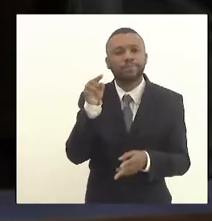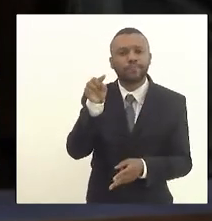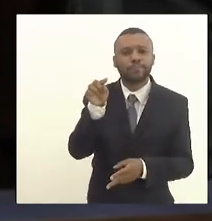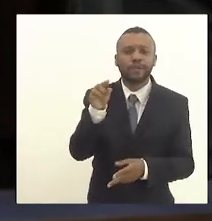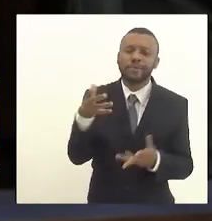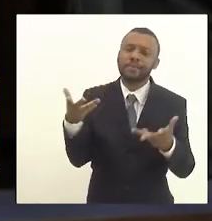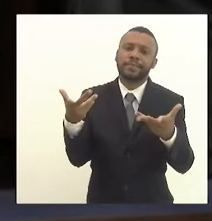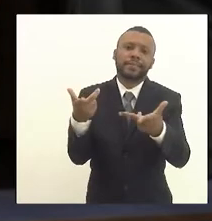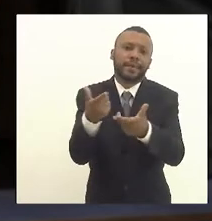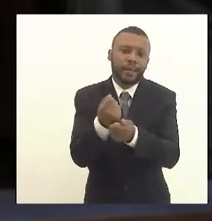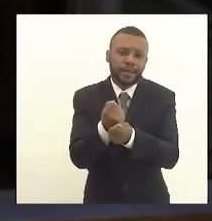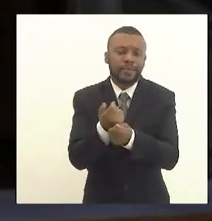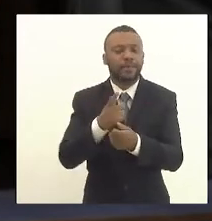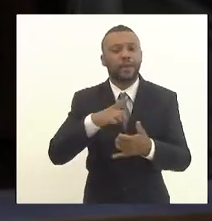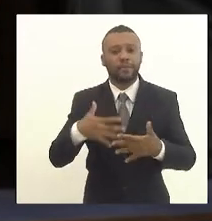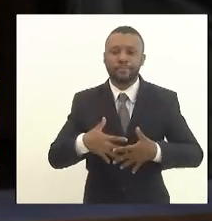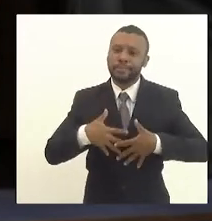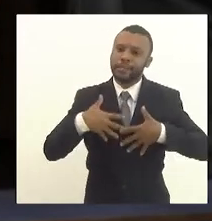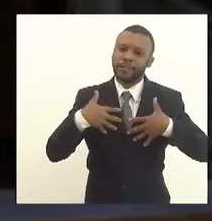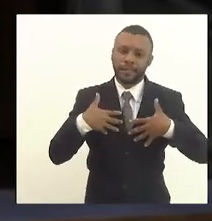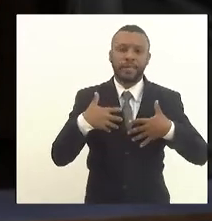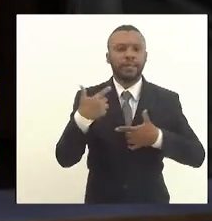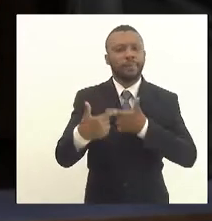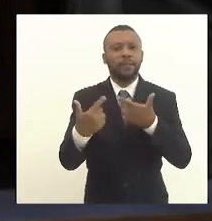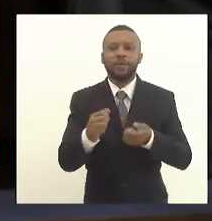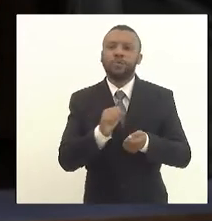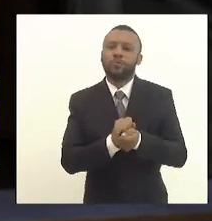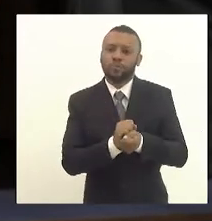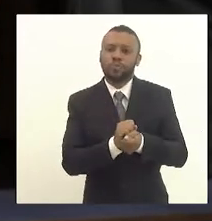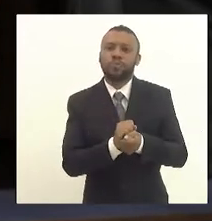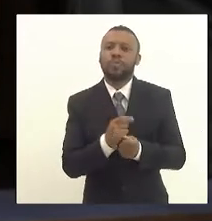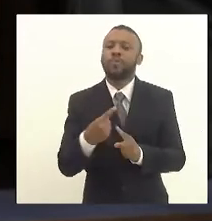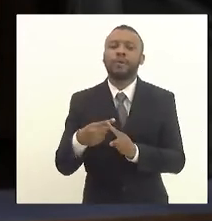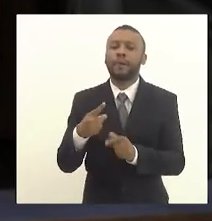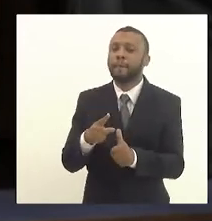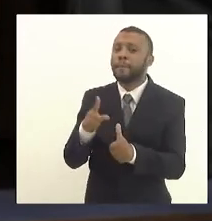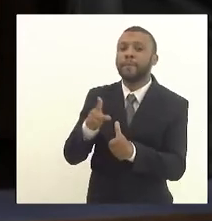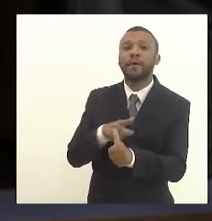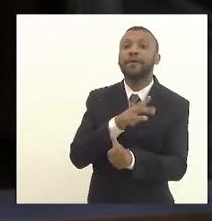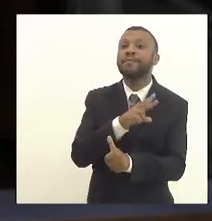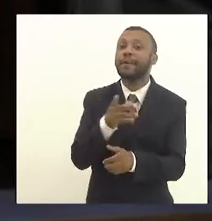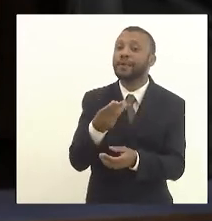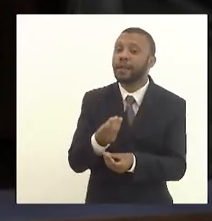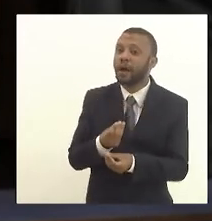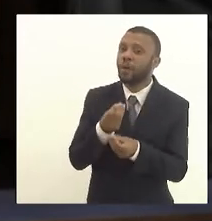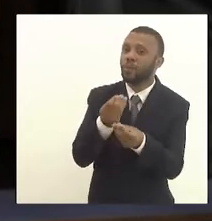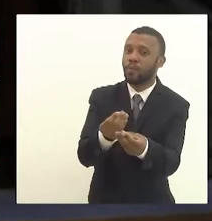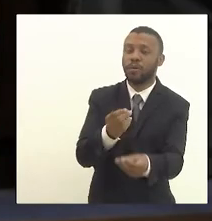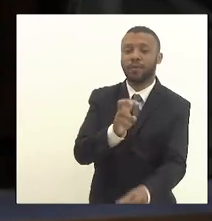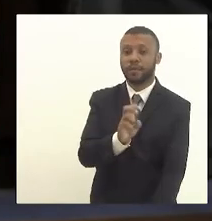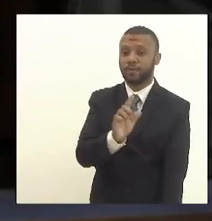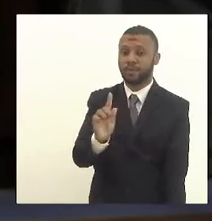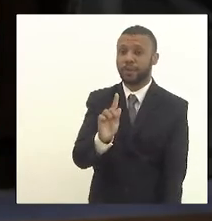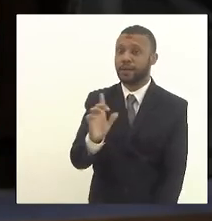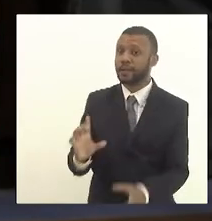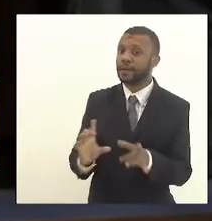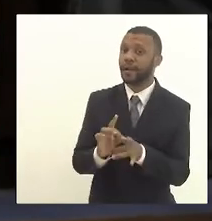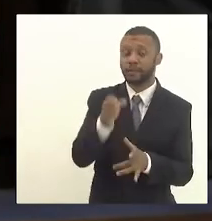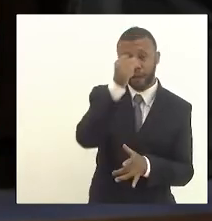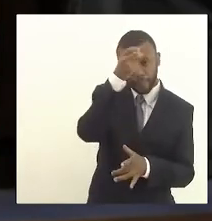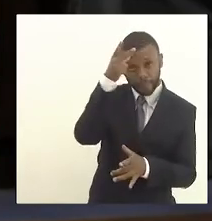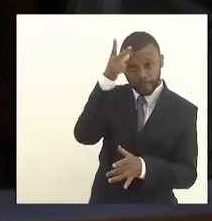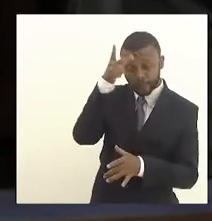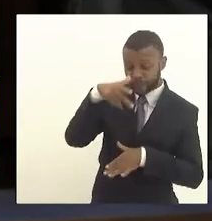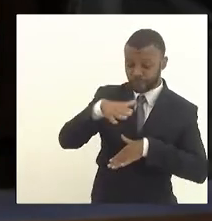Qualcomm, nesse projeto, porque ele vai primeiro dar acesso ao 5G através da prefeitura. A prefeitura vai ser a